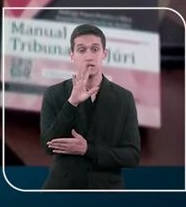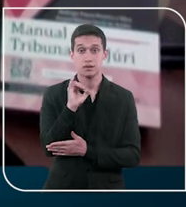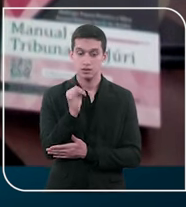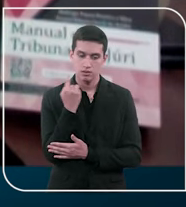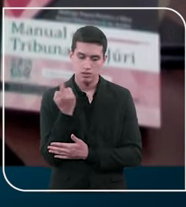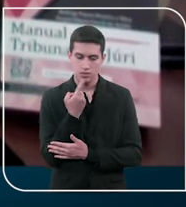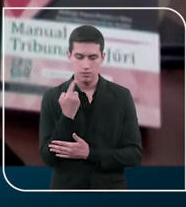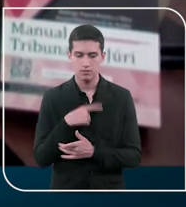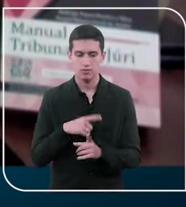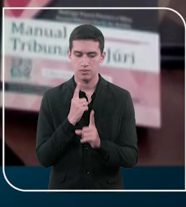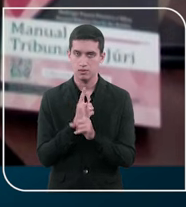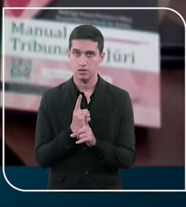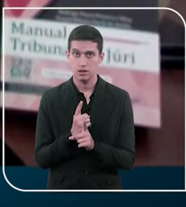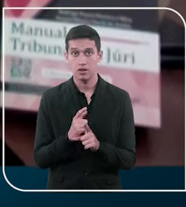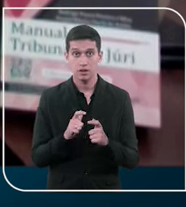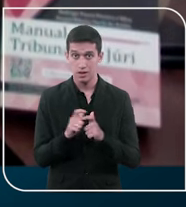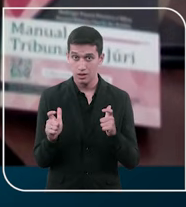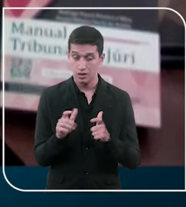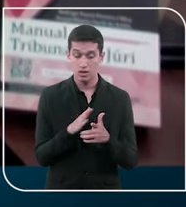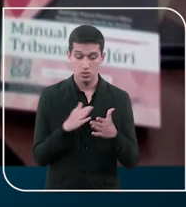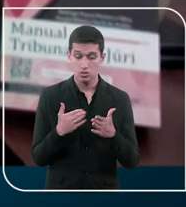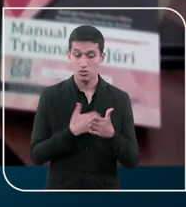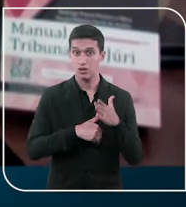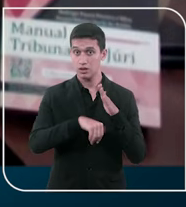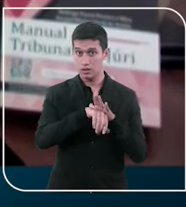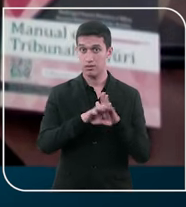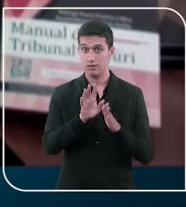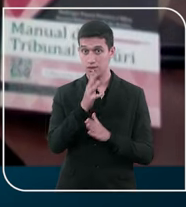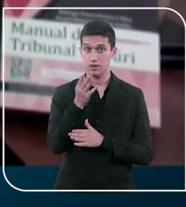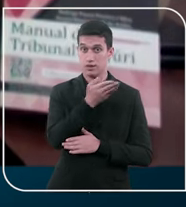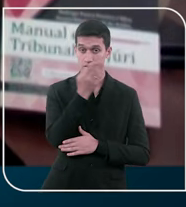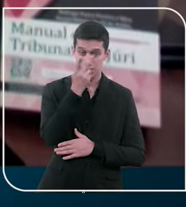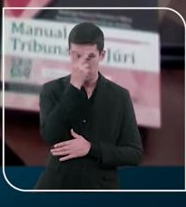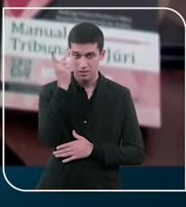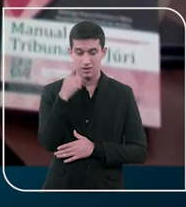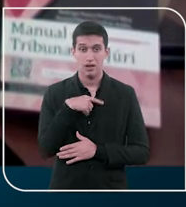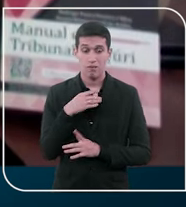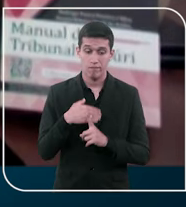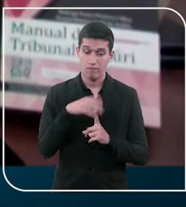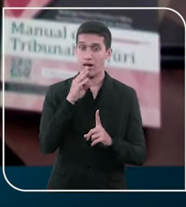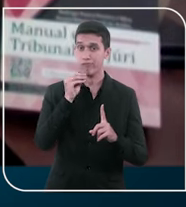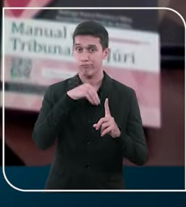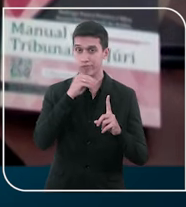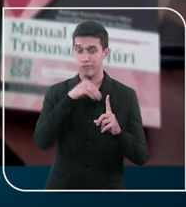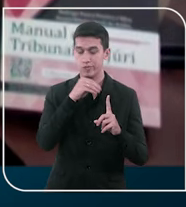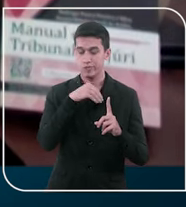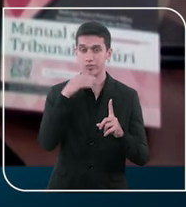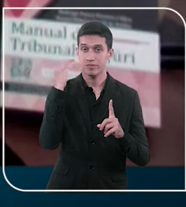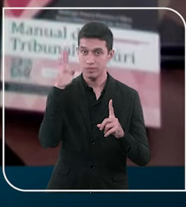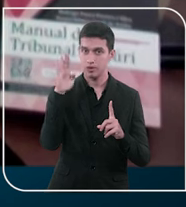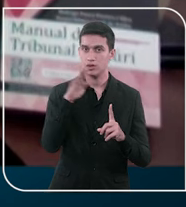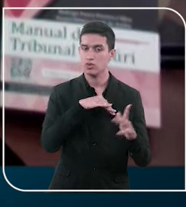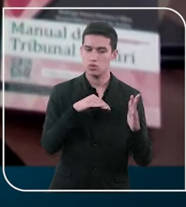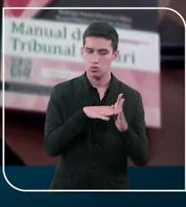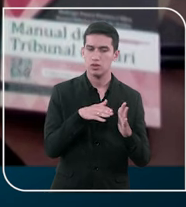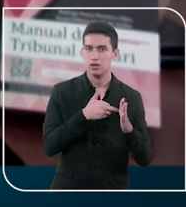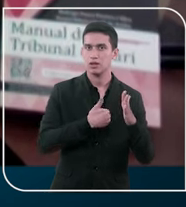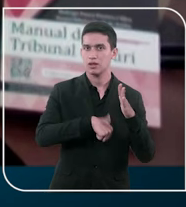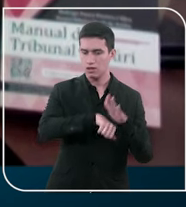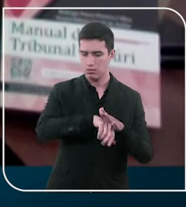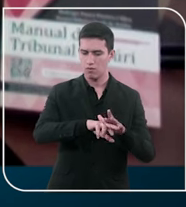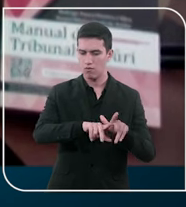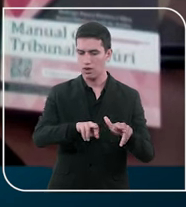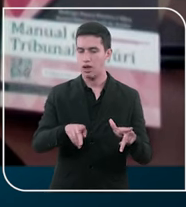pegarmos de uma forma geral os crimes cometidos por aquelas pessoas, né, que são mais vulneráveis, que são principalmente os